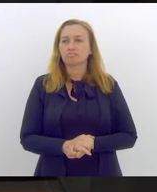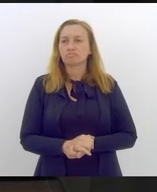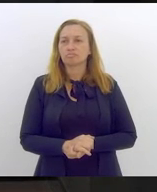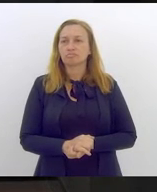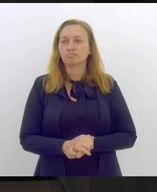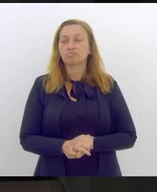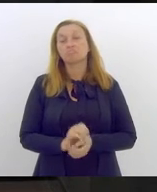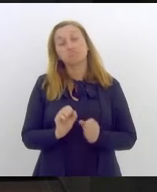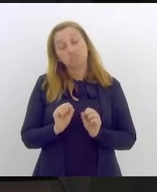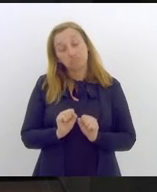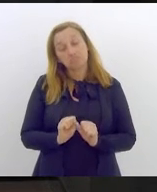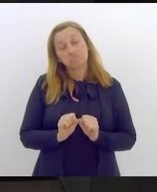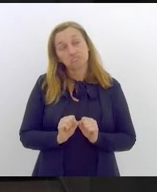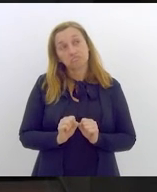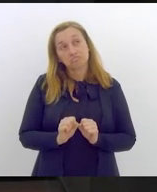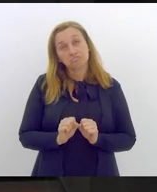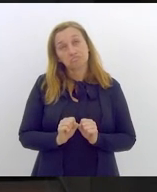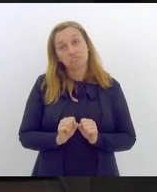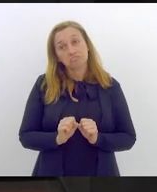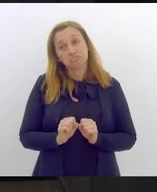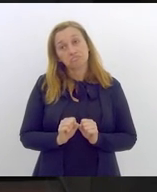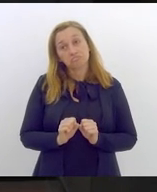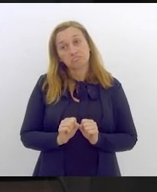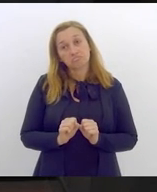podem ser distorcidas